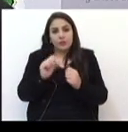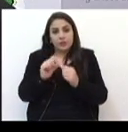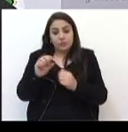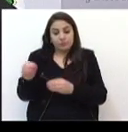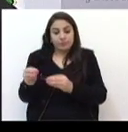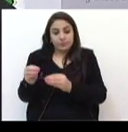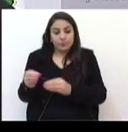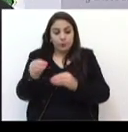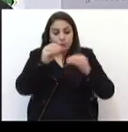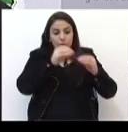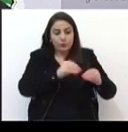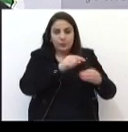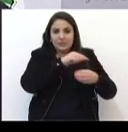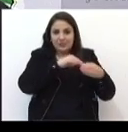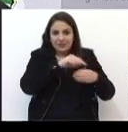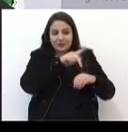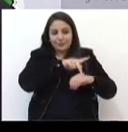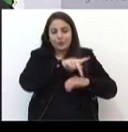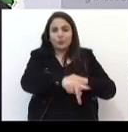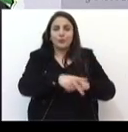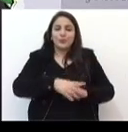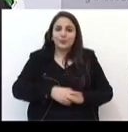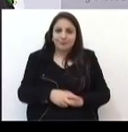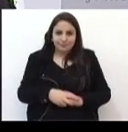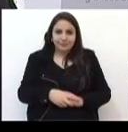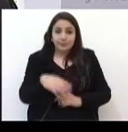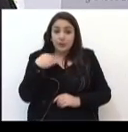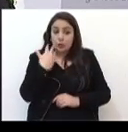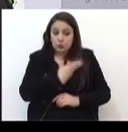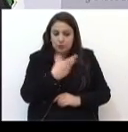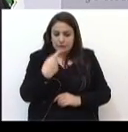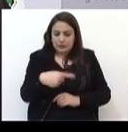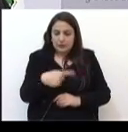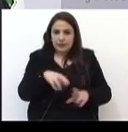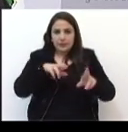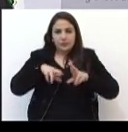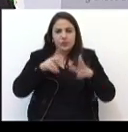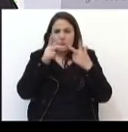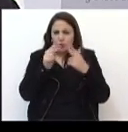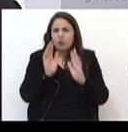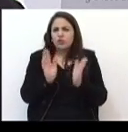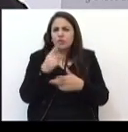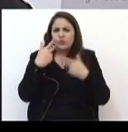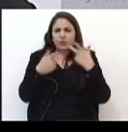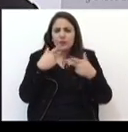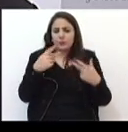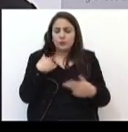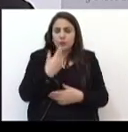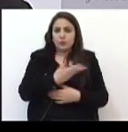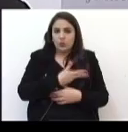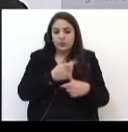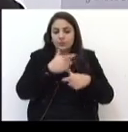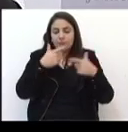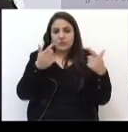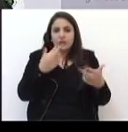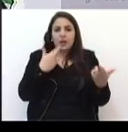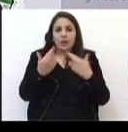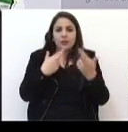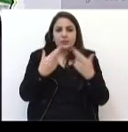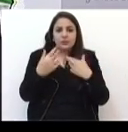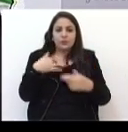Repassados para cidades de maior porte, tipo Passo Fundo. E nós, aqui na região, como já discutimos aqui, a nossa abrangência em termos